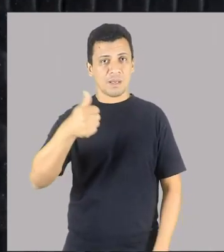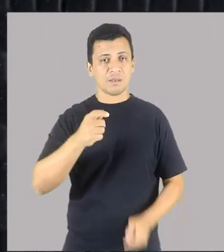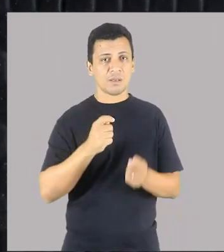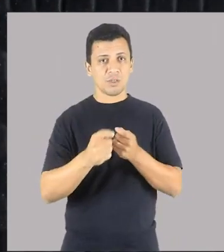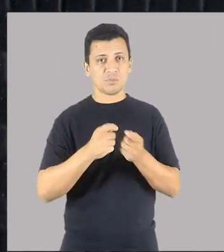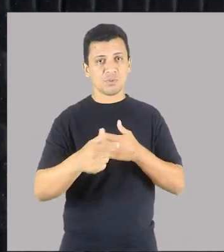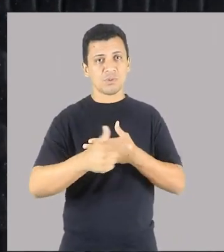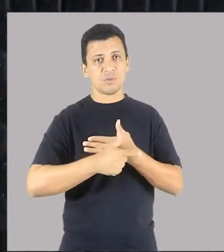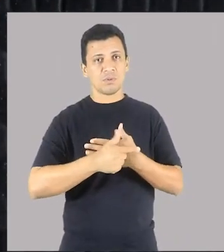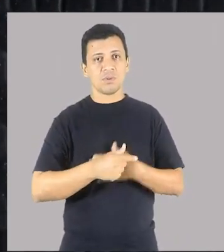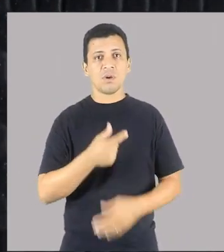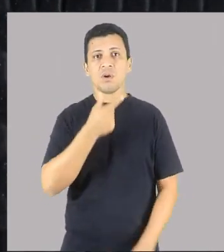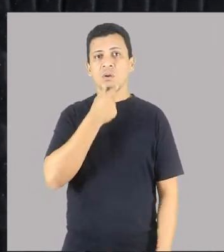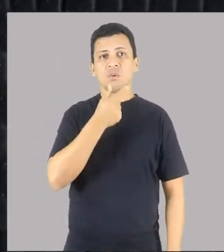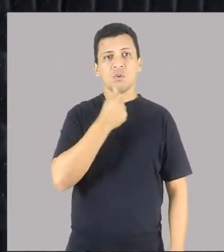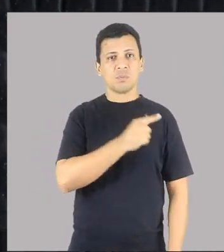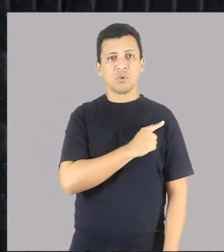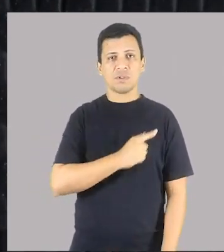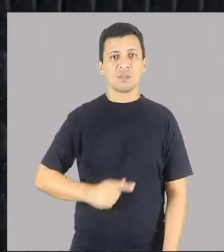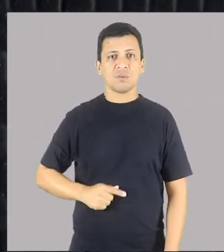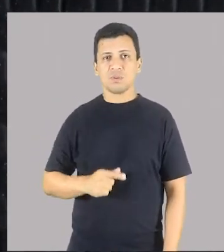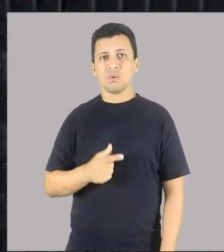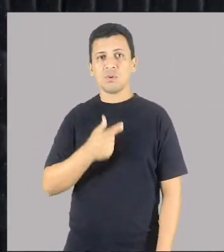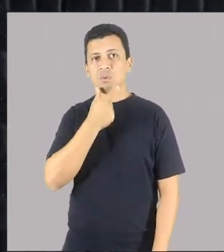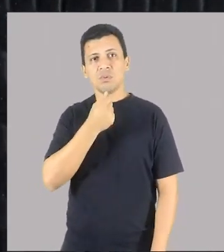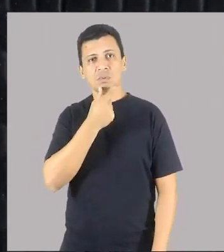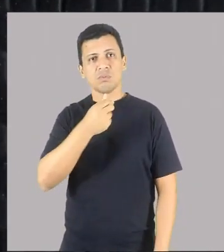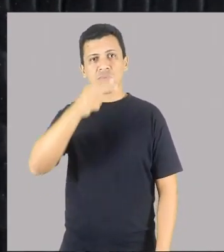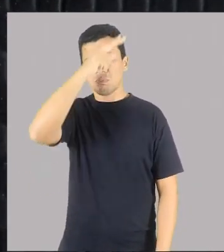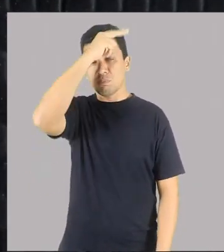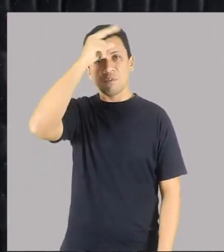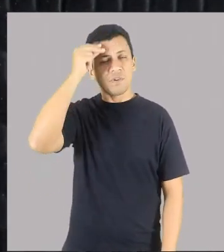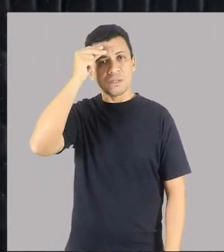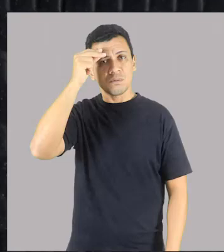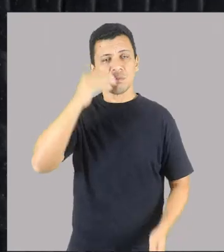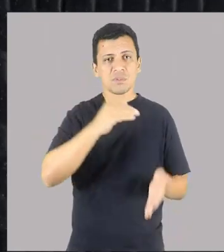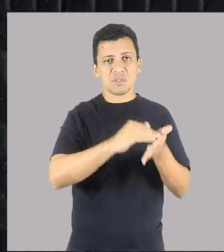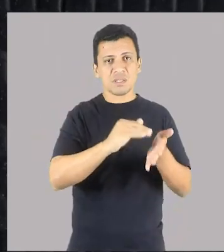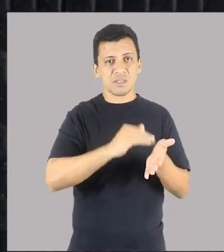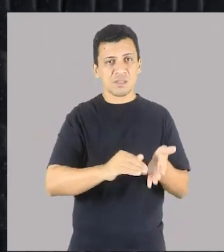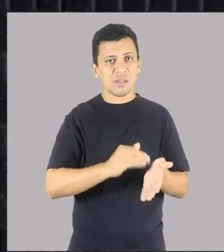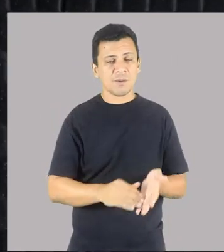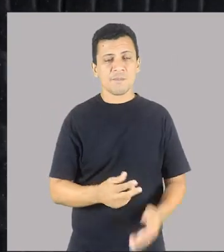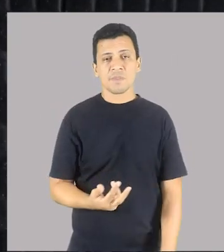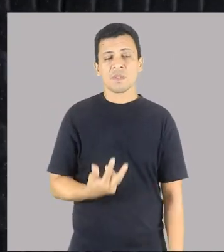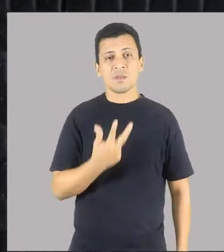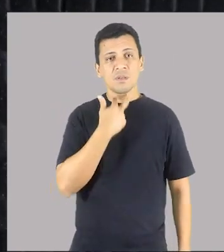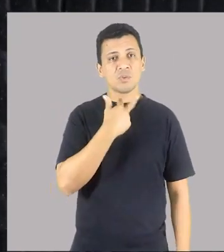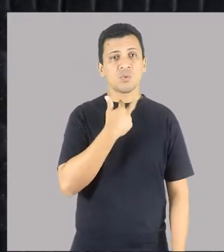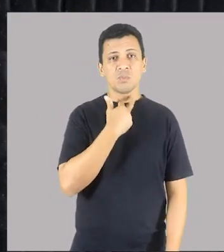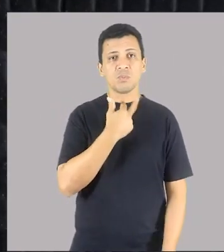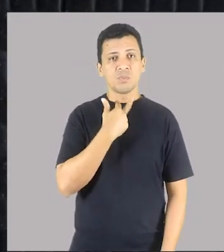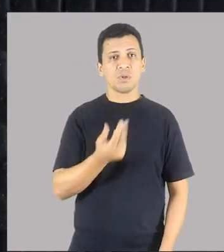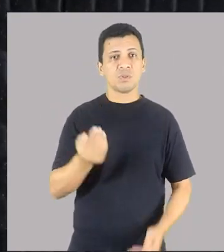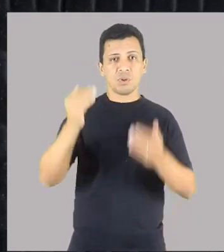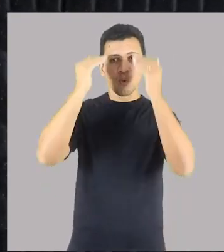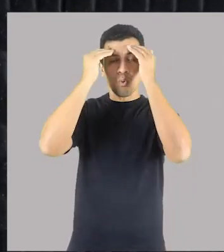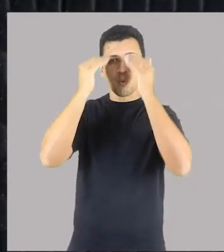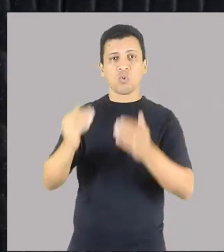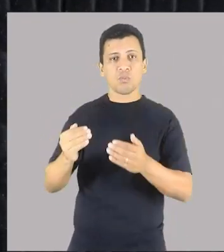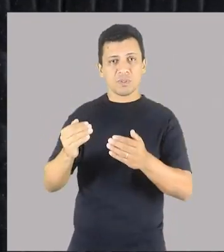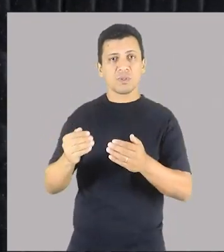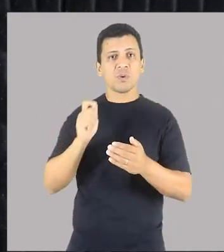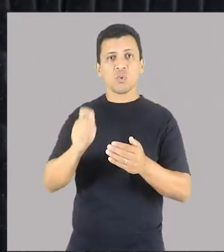um governador, um prefeito, um secretário não poderá deixar de cumprir